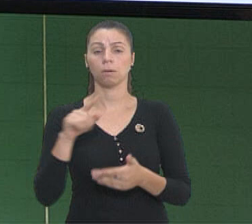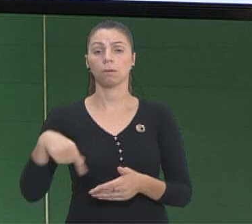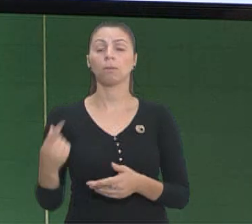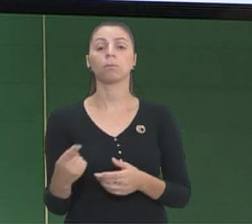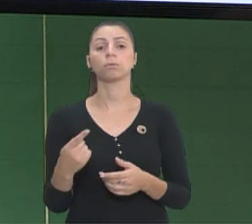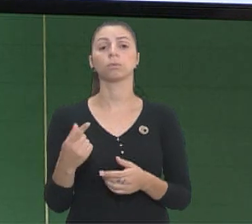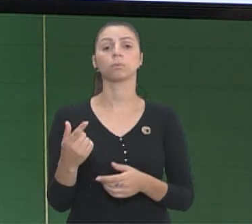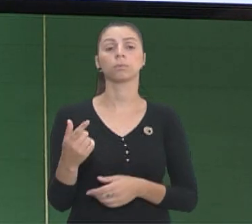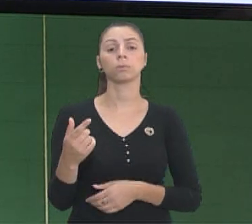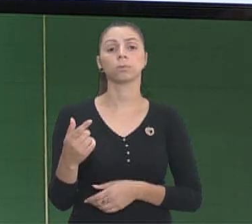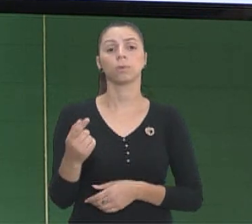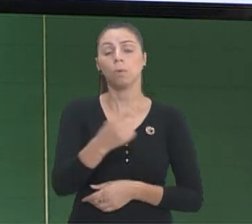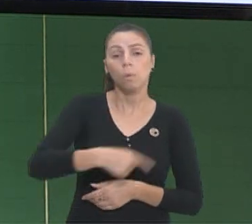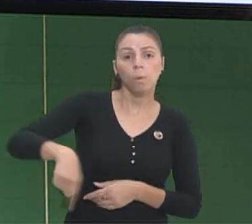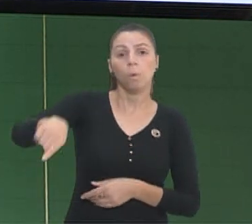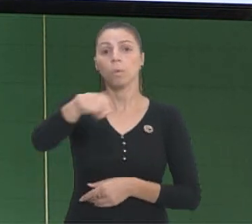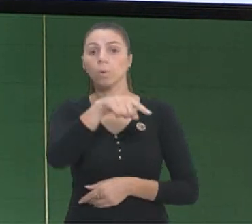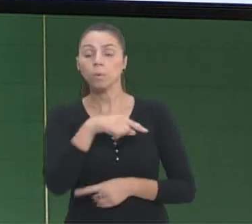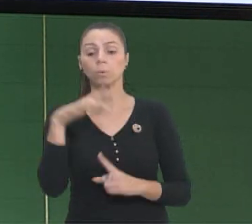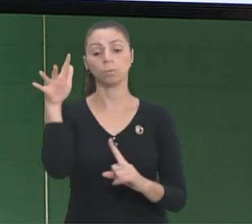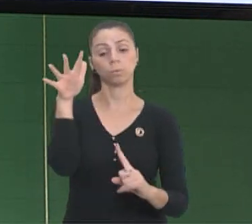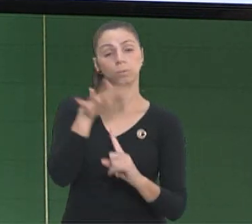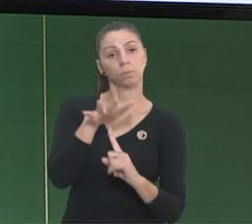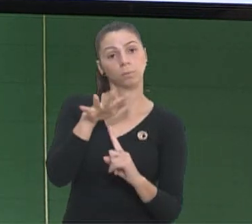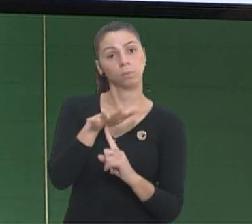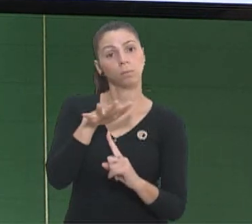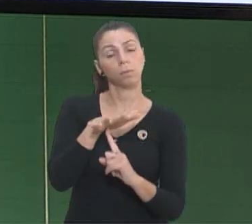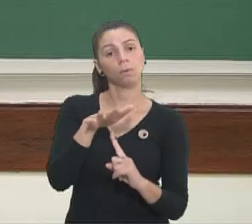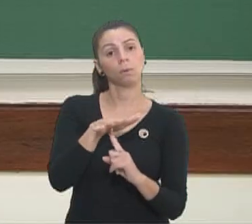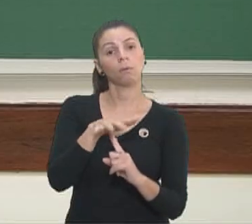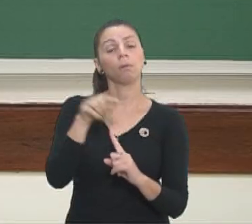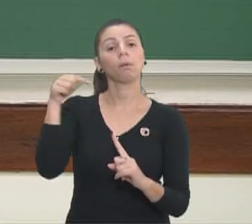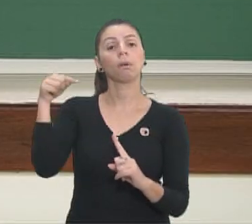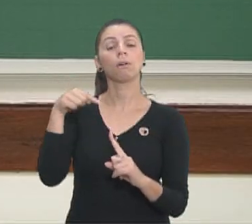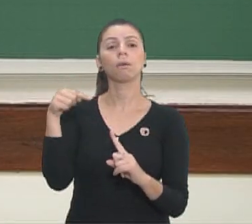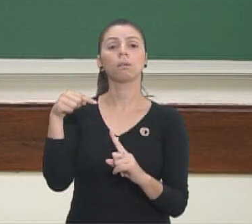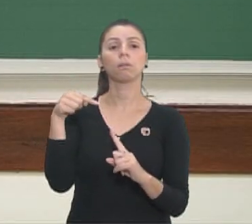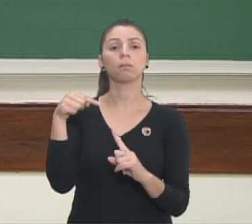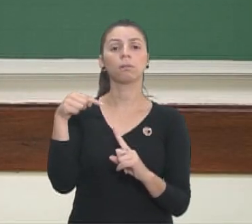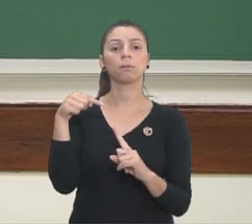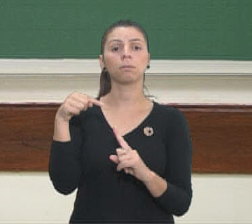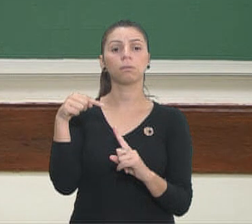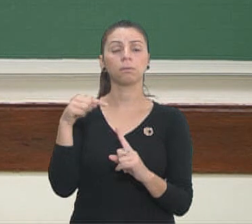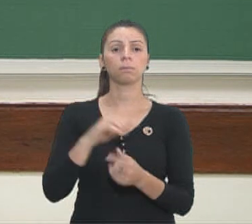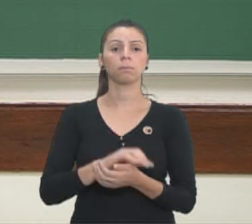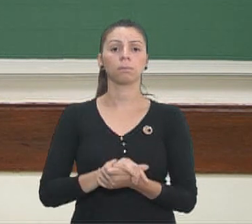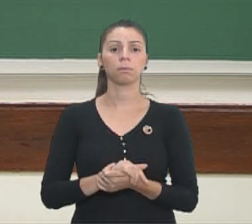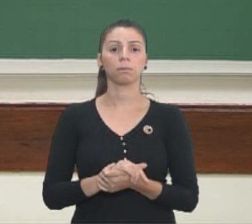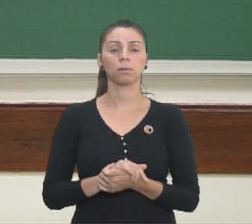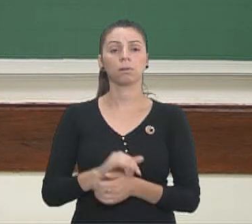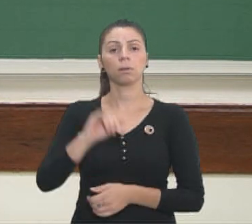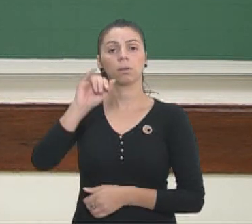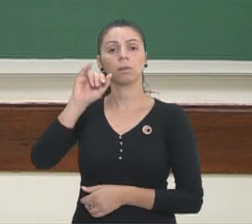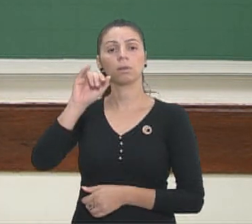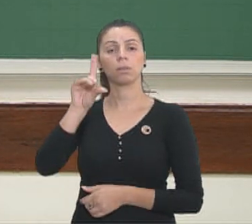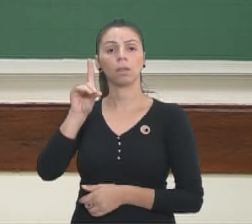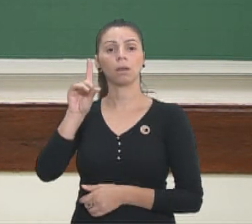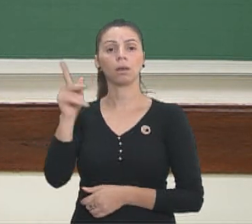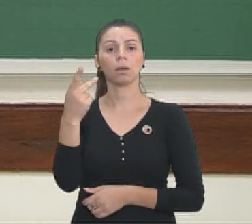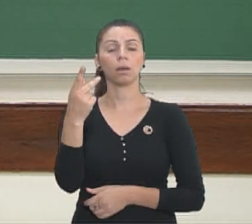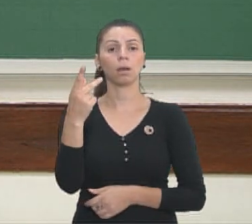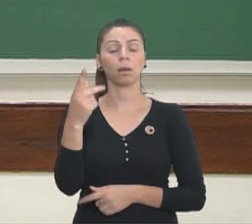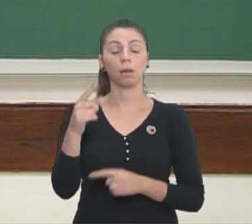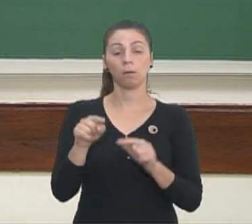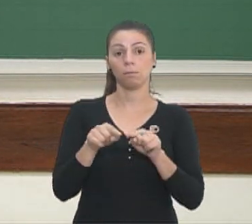estado, ele é o estado que possui um IDH considerado